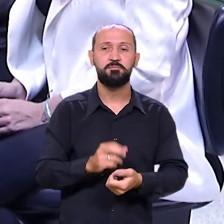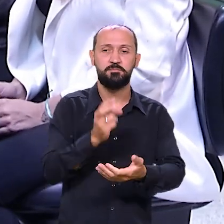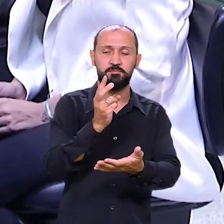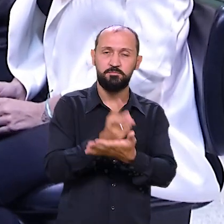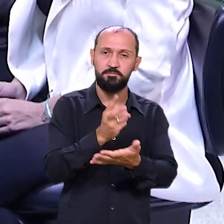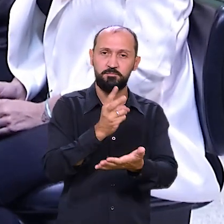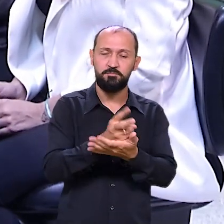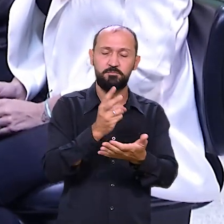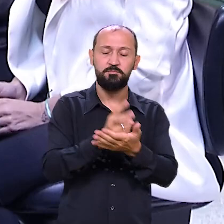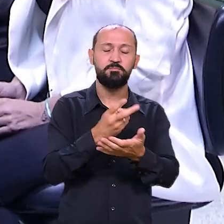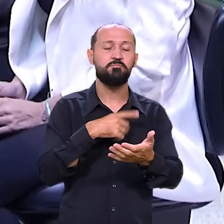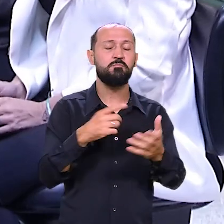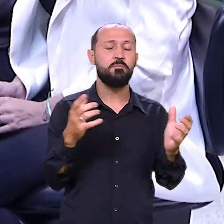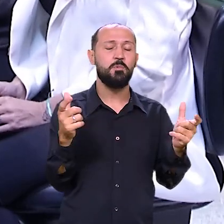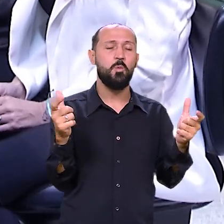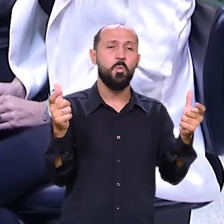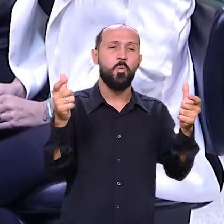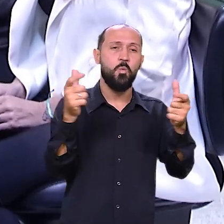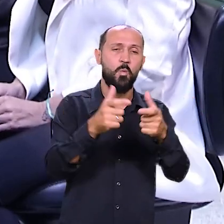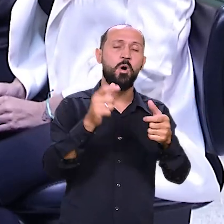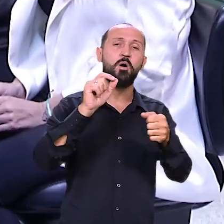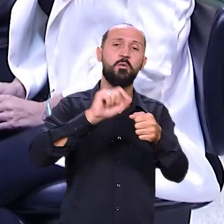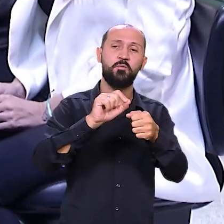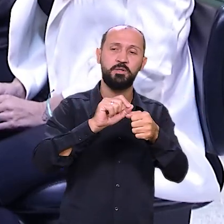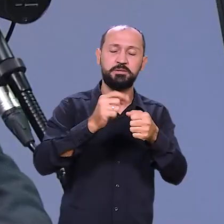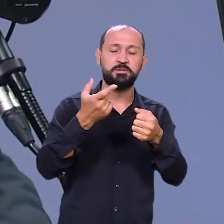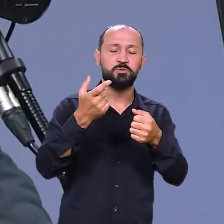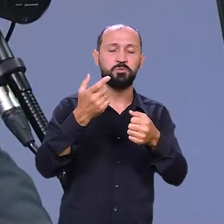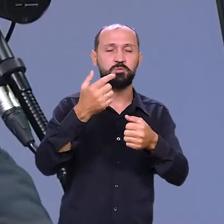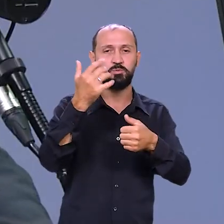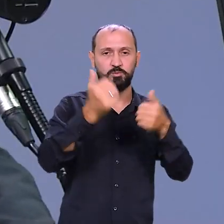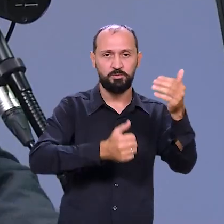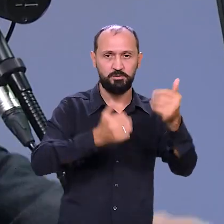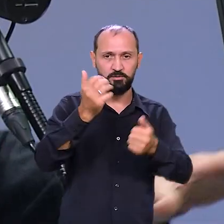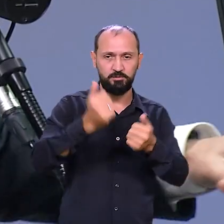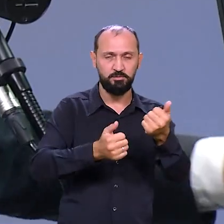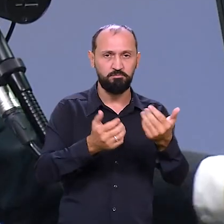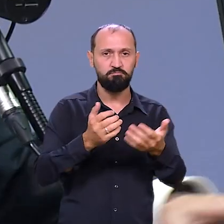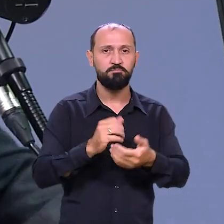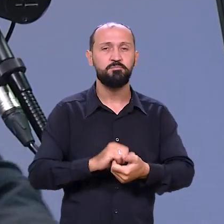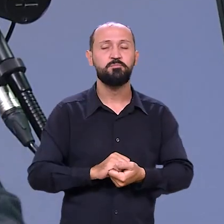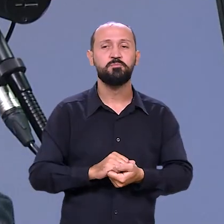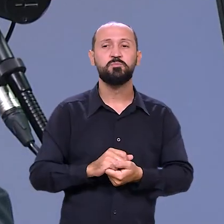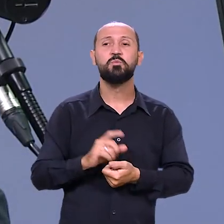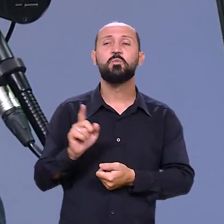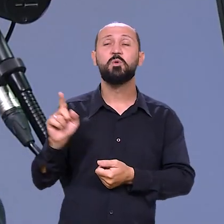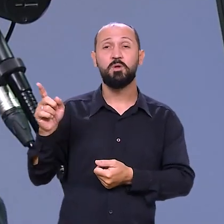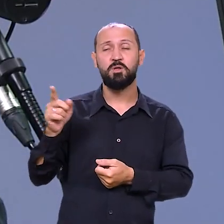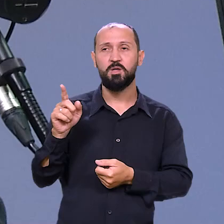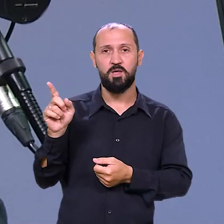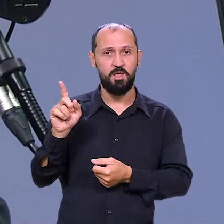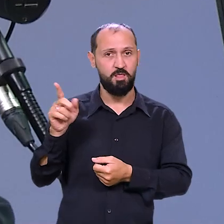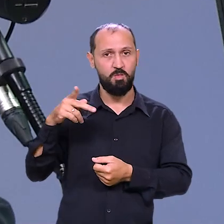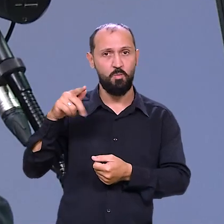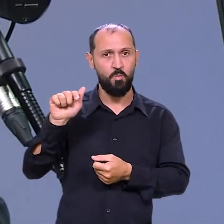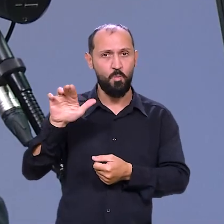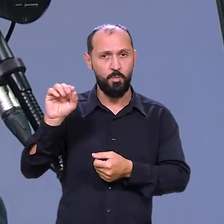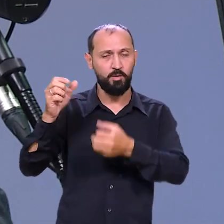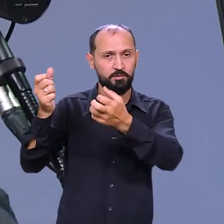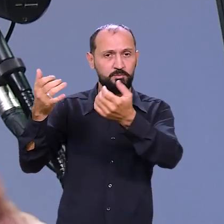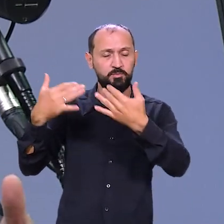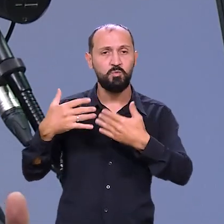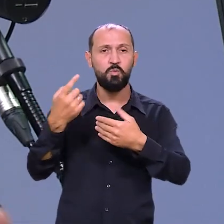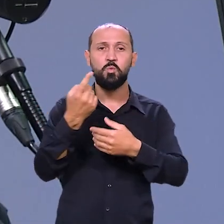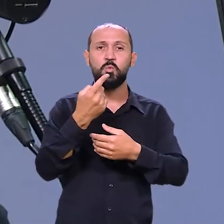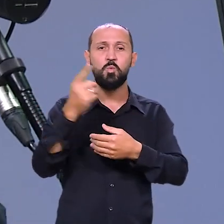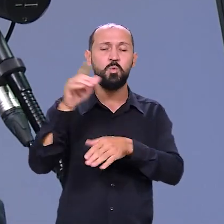vez mais está diminuindo a produção de leite, o que o Paulo falou aqui,